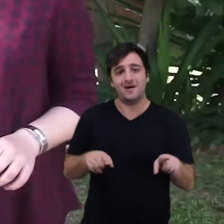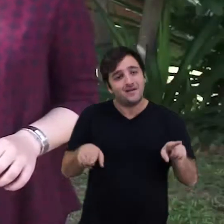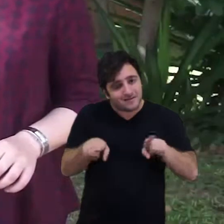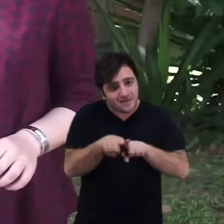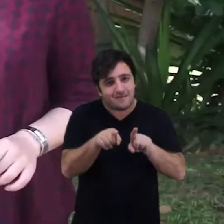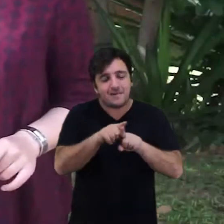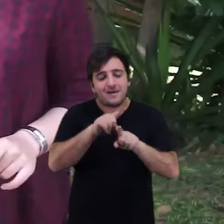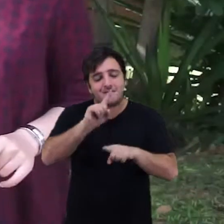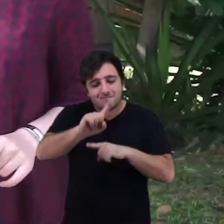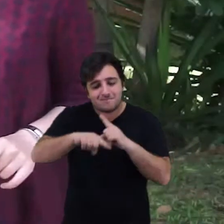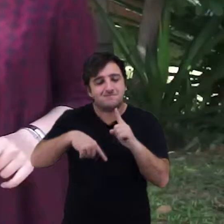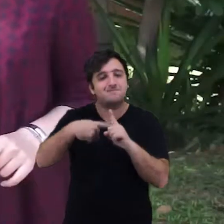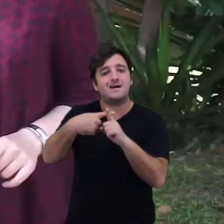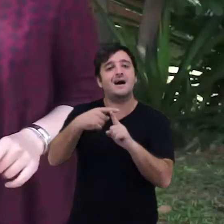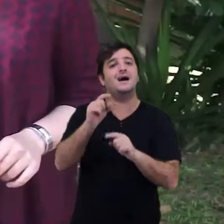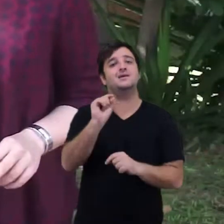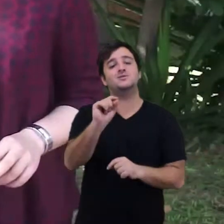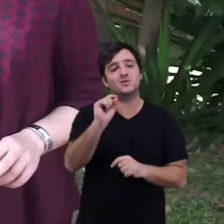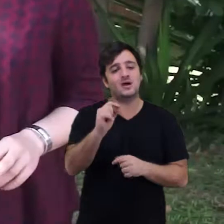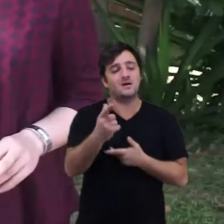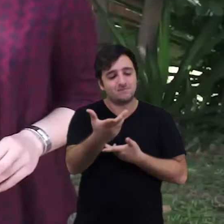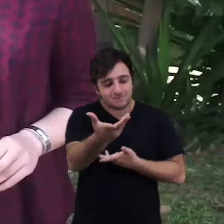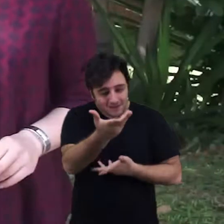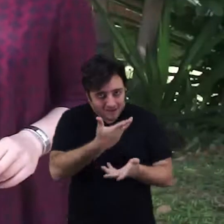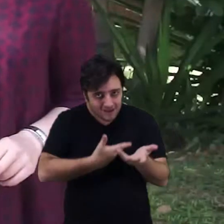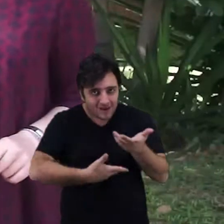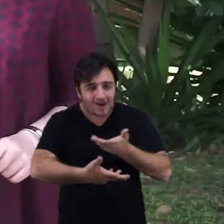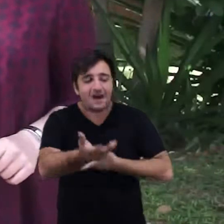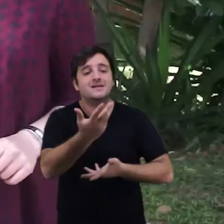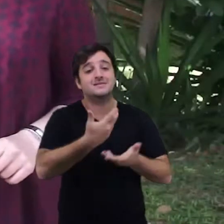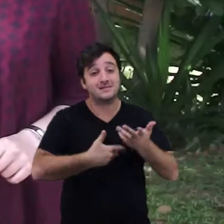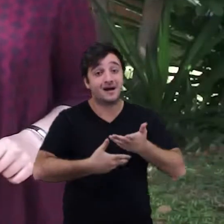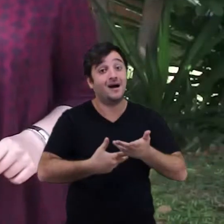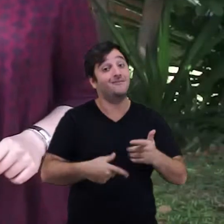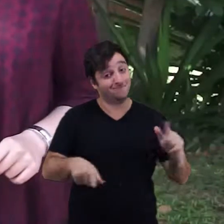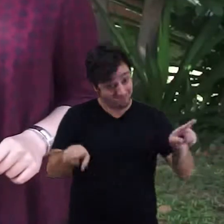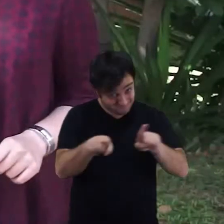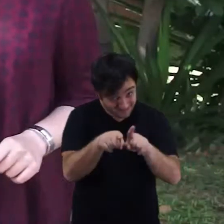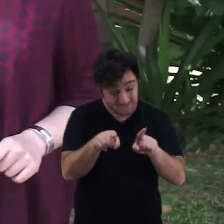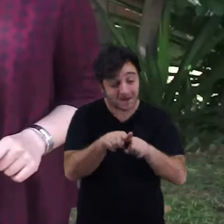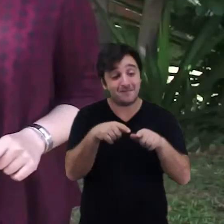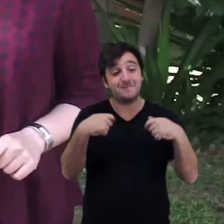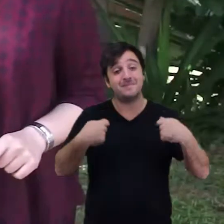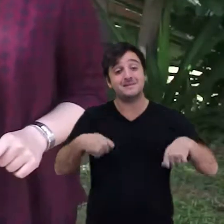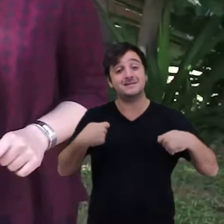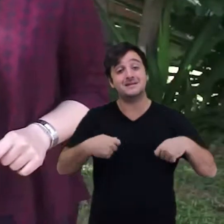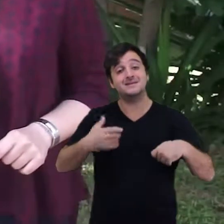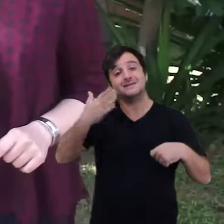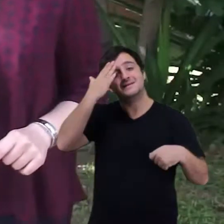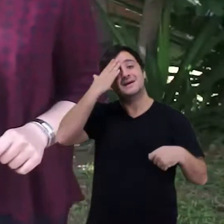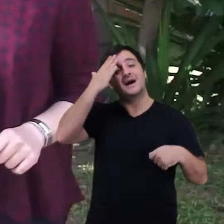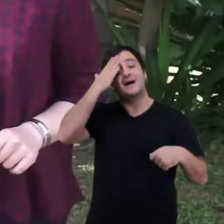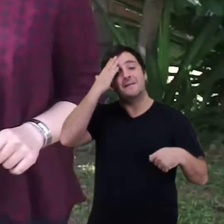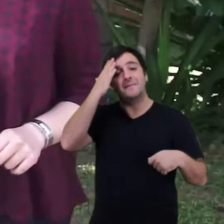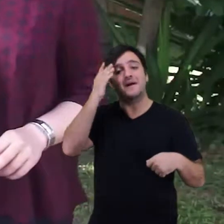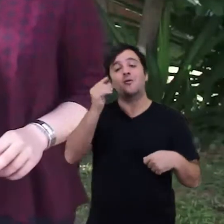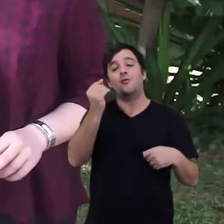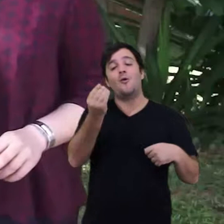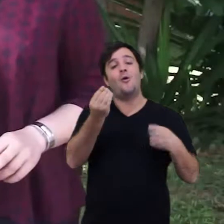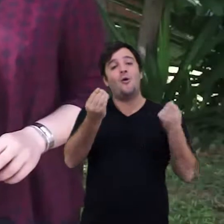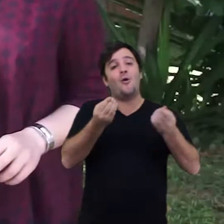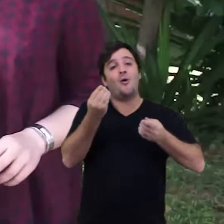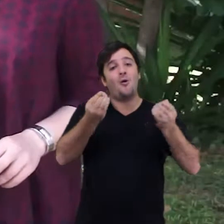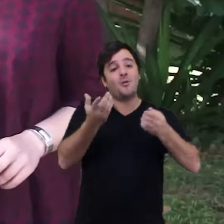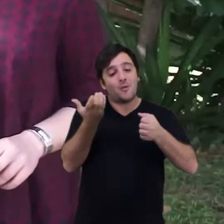consultório. Então, que a clínica ela é feita pautada na possibilidade de escutar, de abrir mão